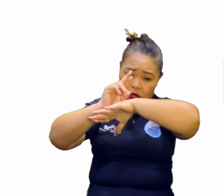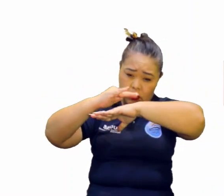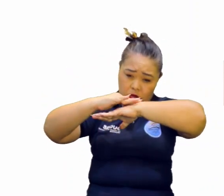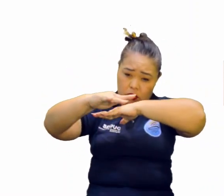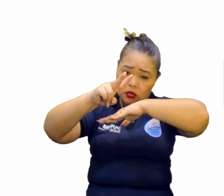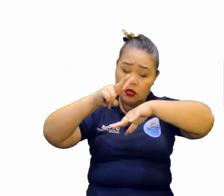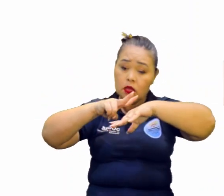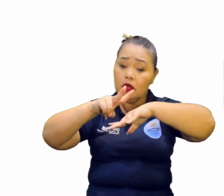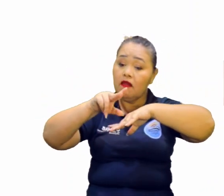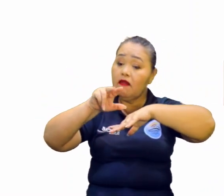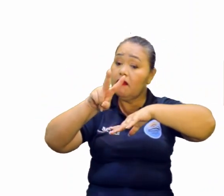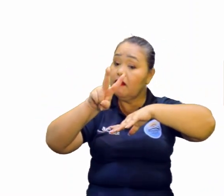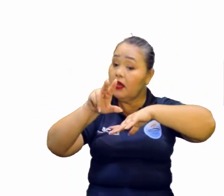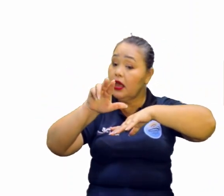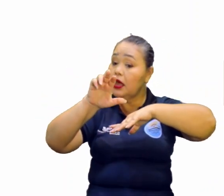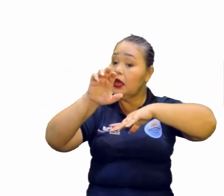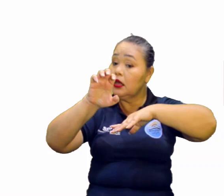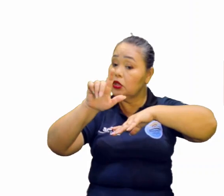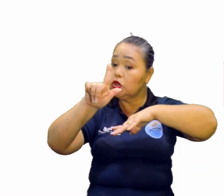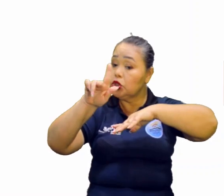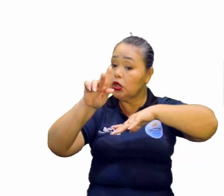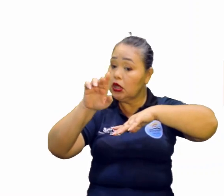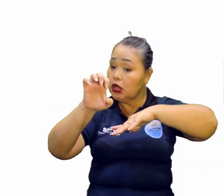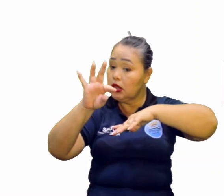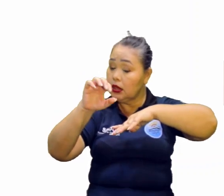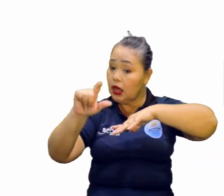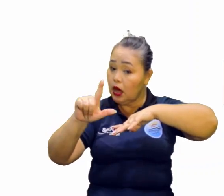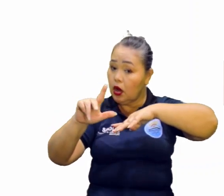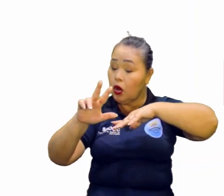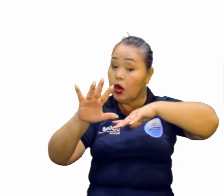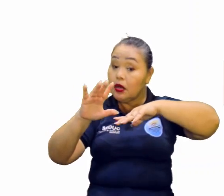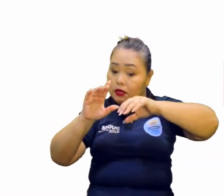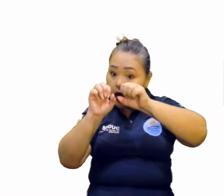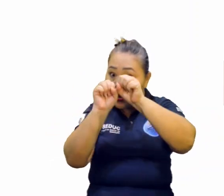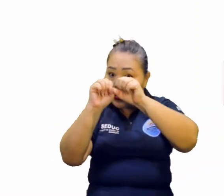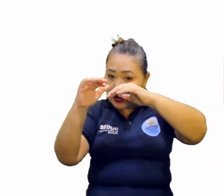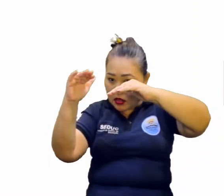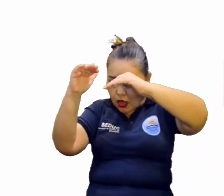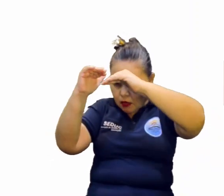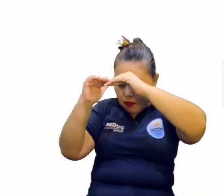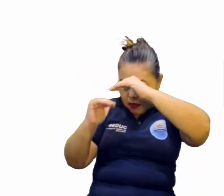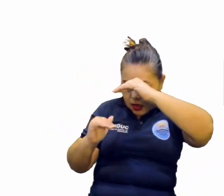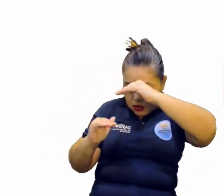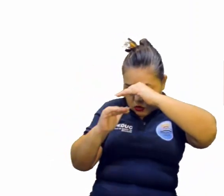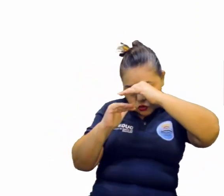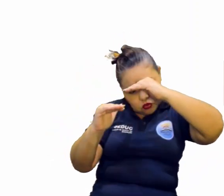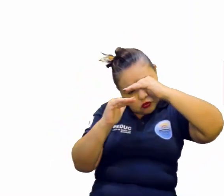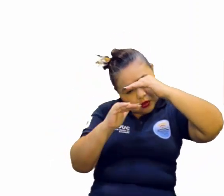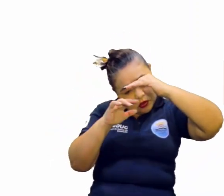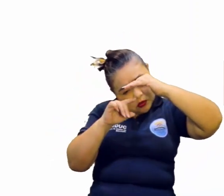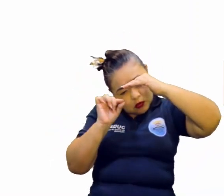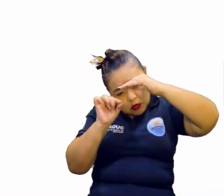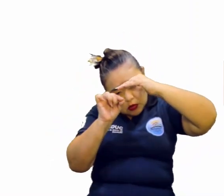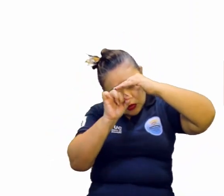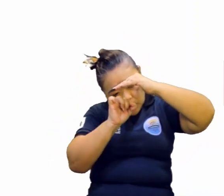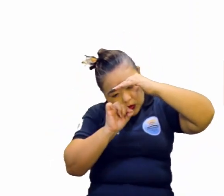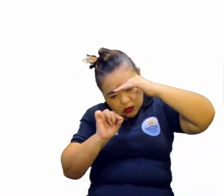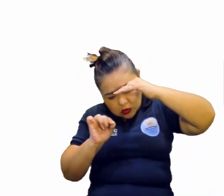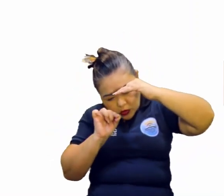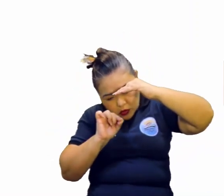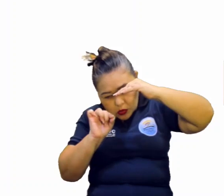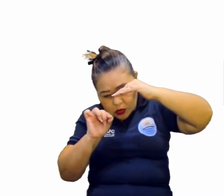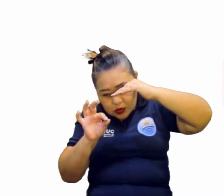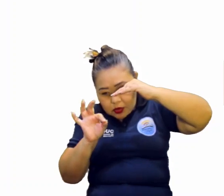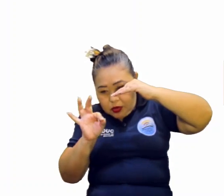eu tenho uma dinâmica desse solo com a presença de micro-organismos e de